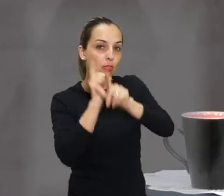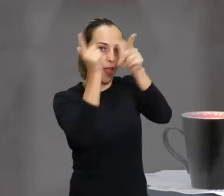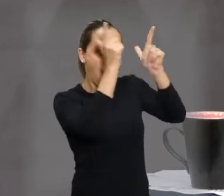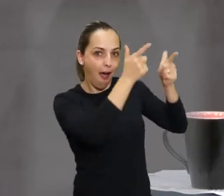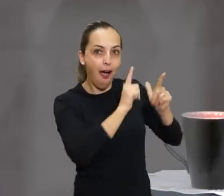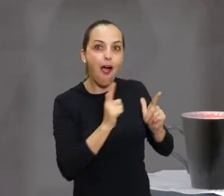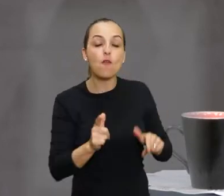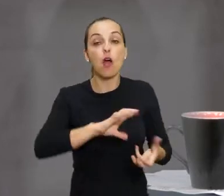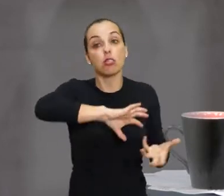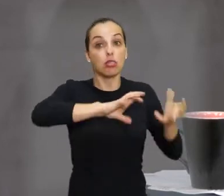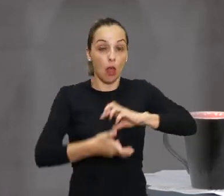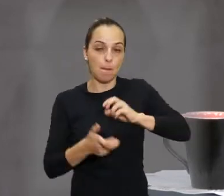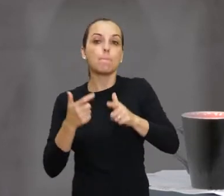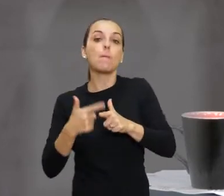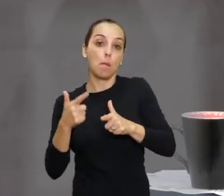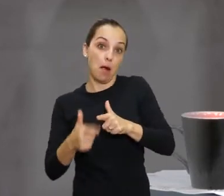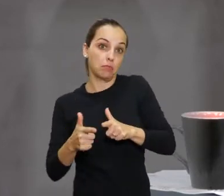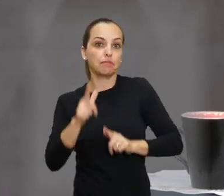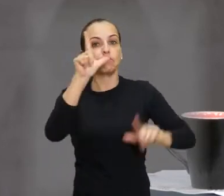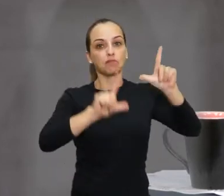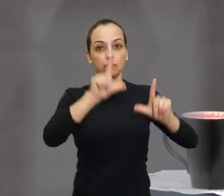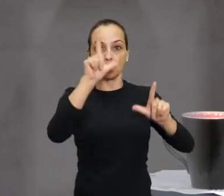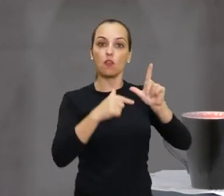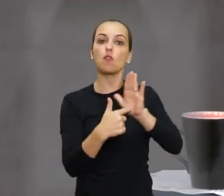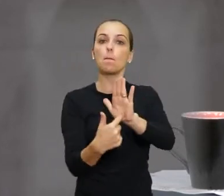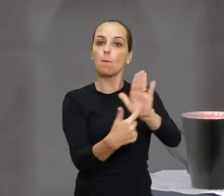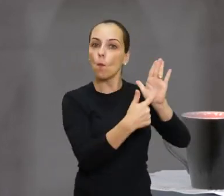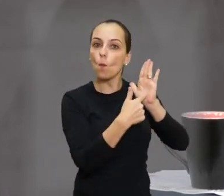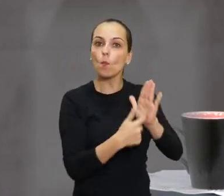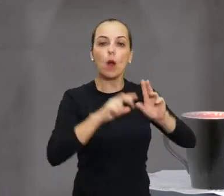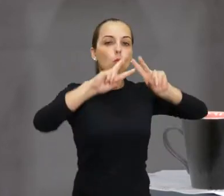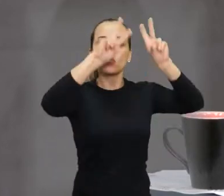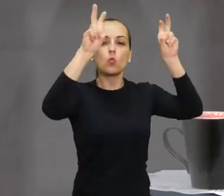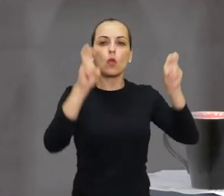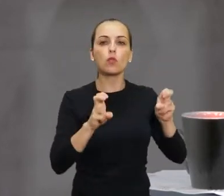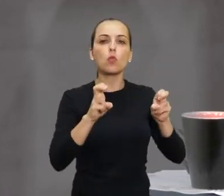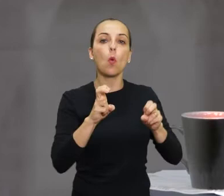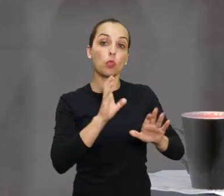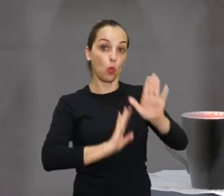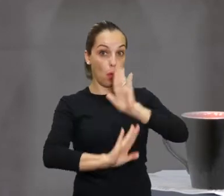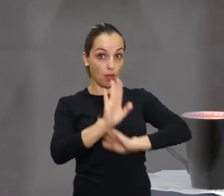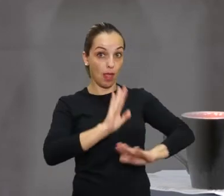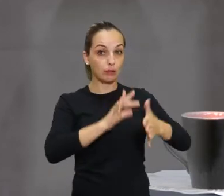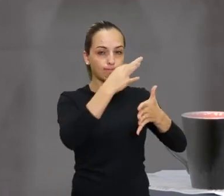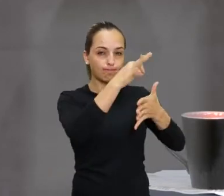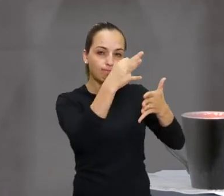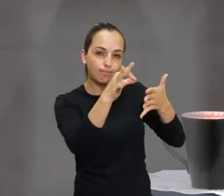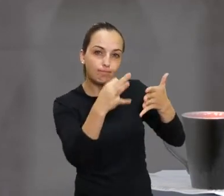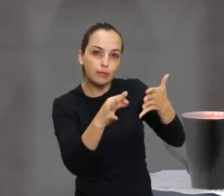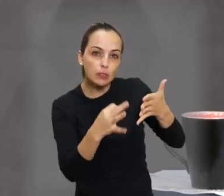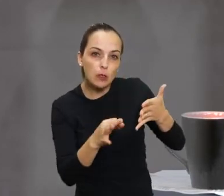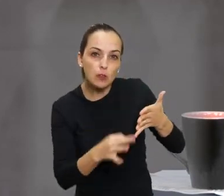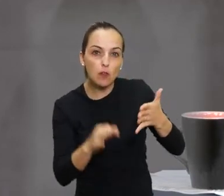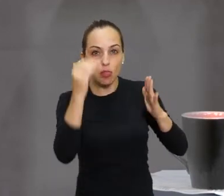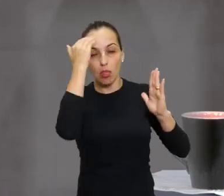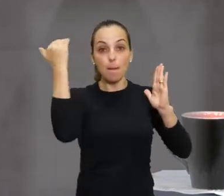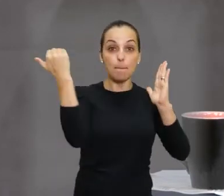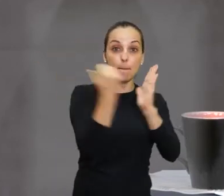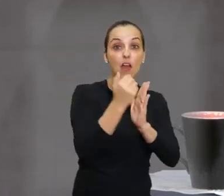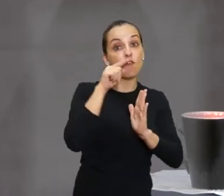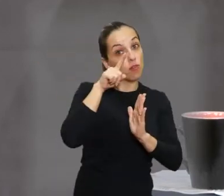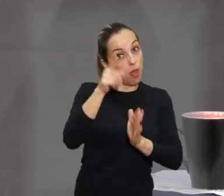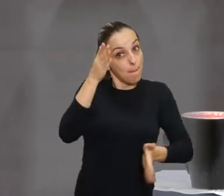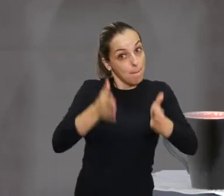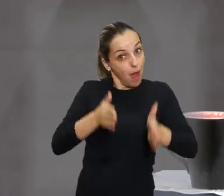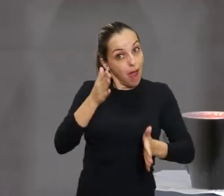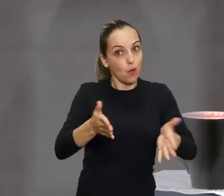para ser diversão pode virar um transtorno. No programa de hoje, nós vamos falar sobre os cuidados necessários para que